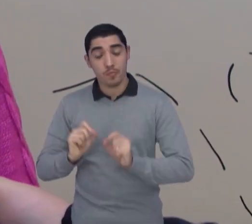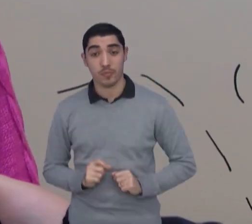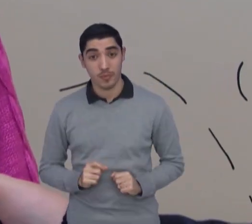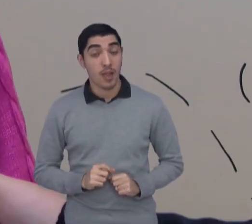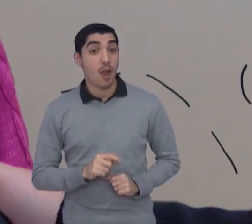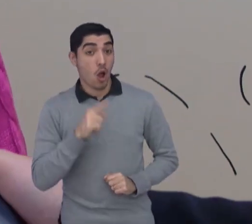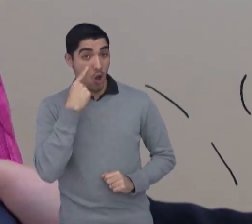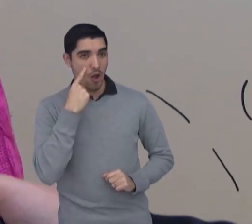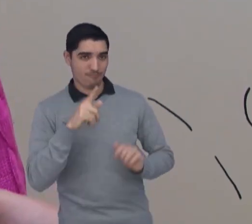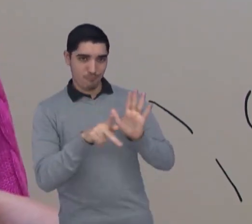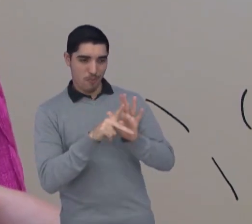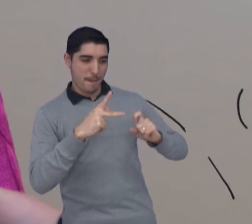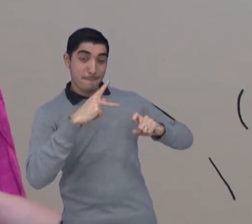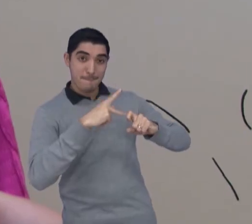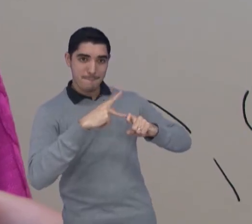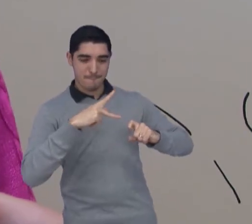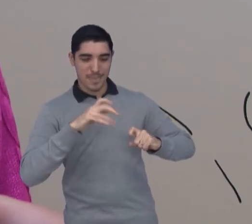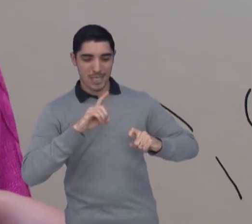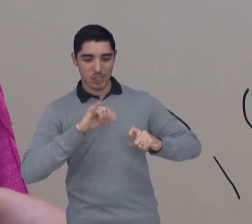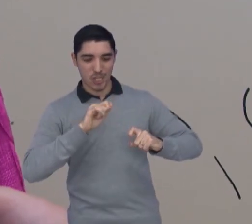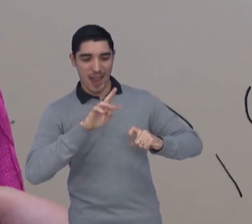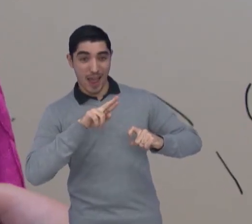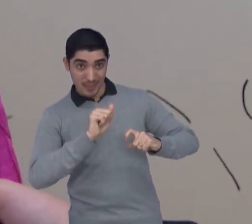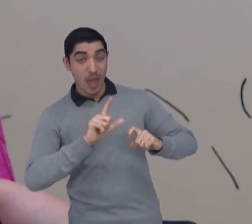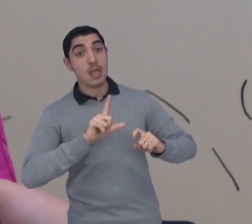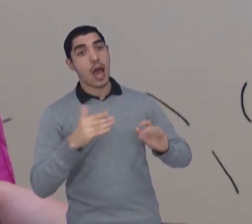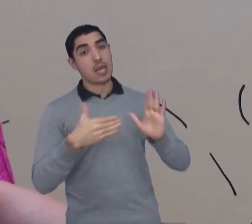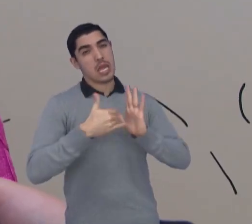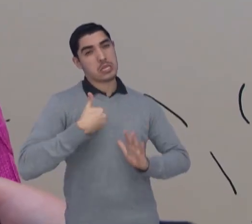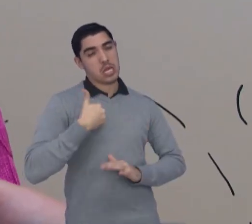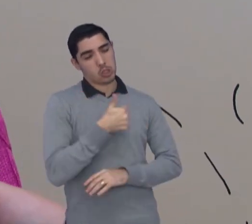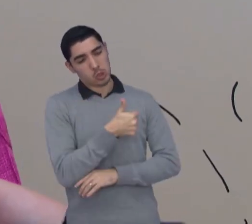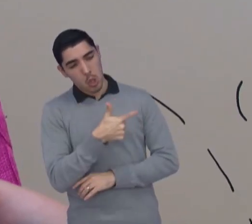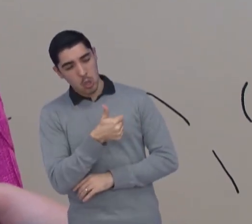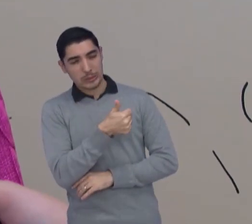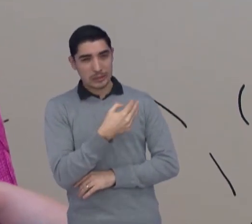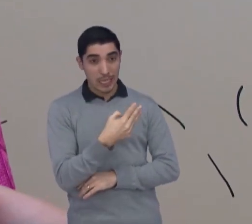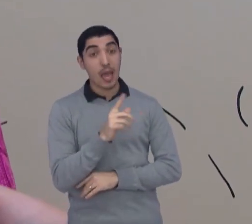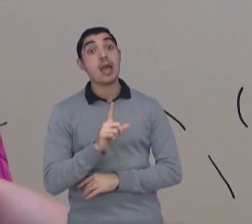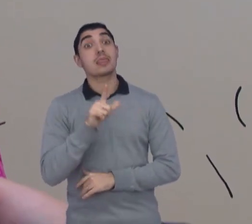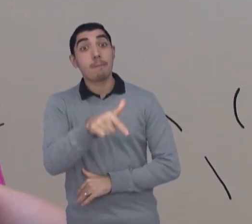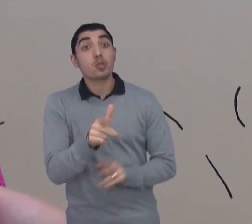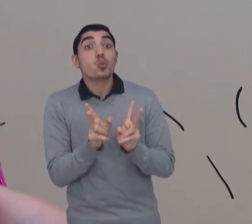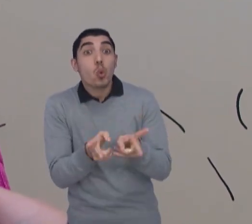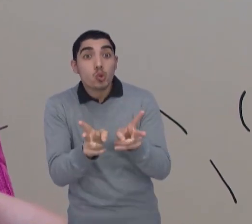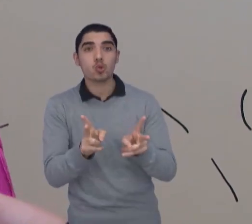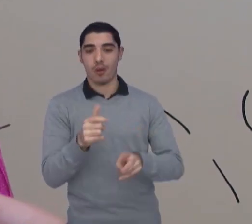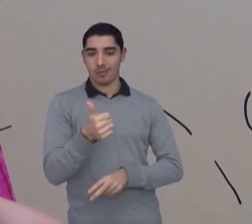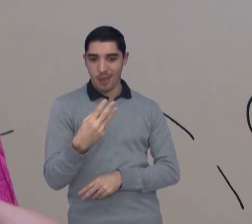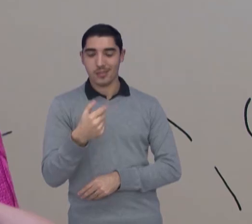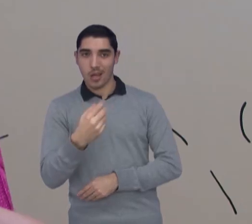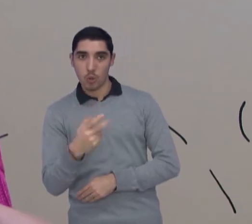do pediatra, né? Então, assim, o pediatra geralmente atende até uns 12, 13 anos, o ebiatra continua atendendo aquela criança,